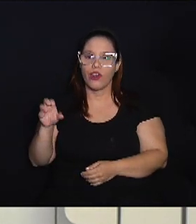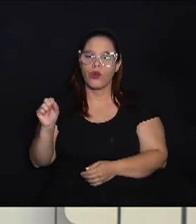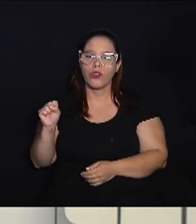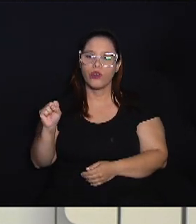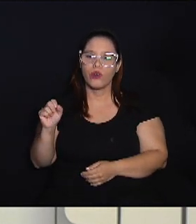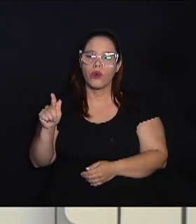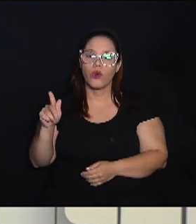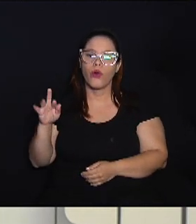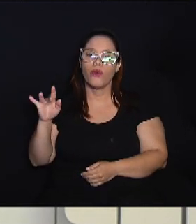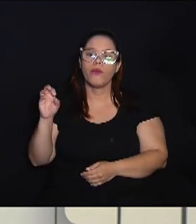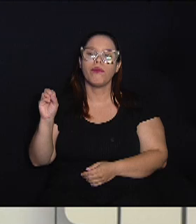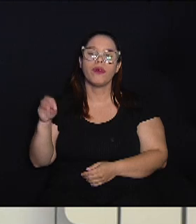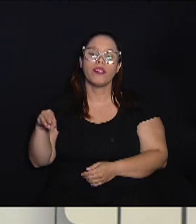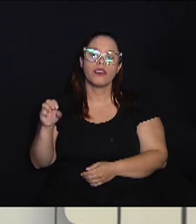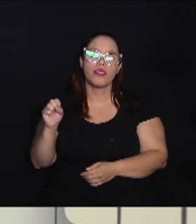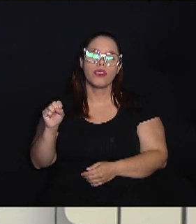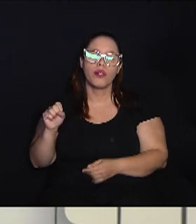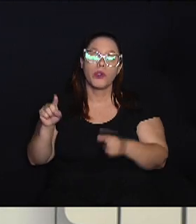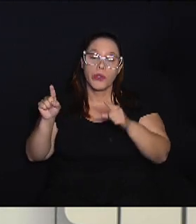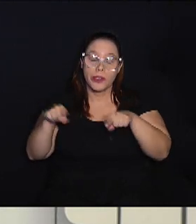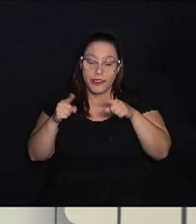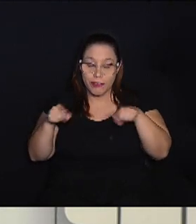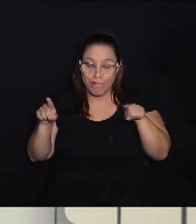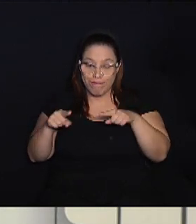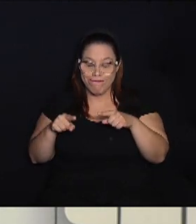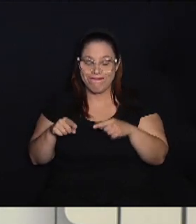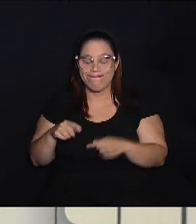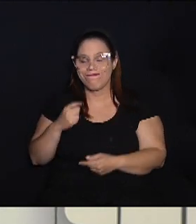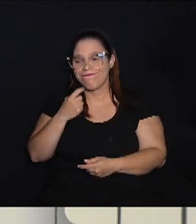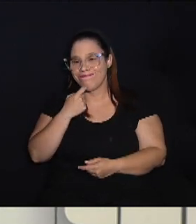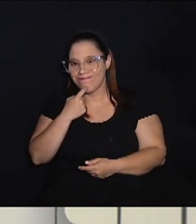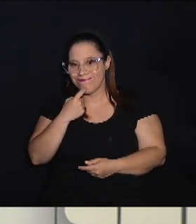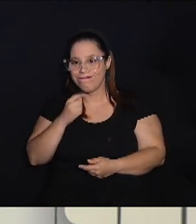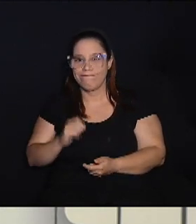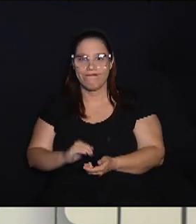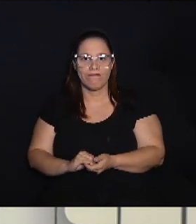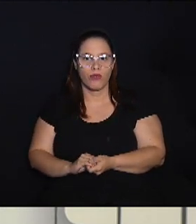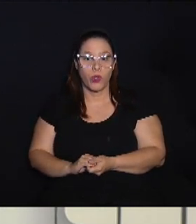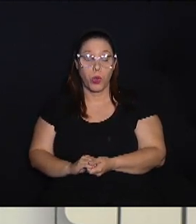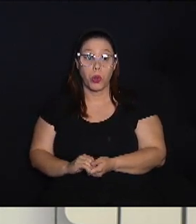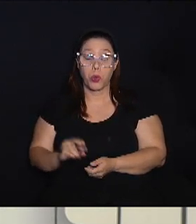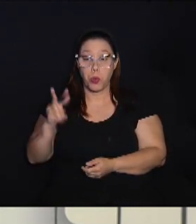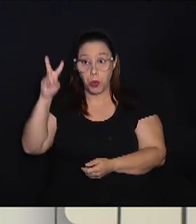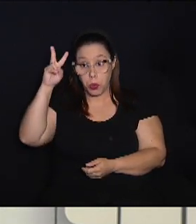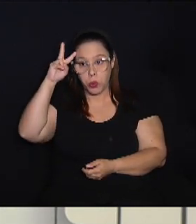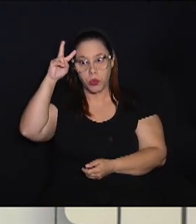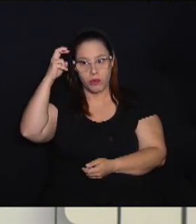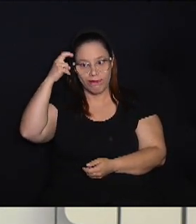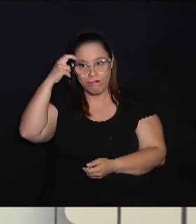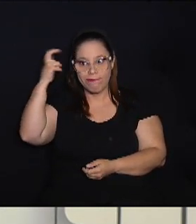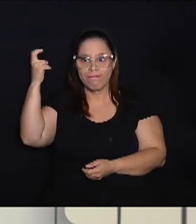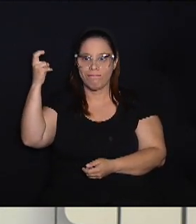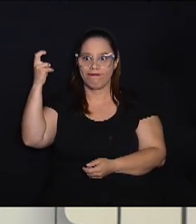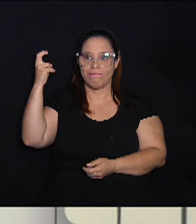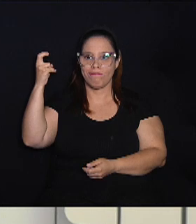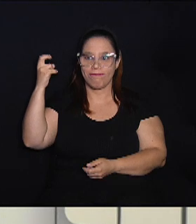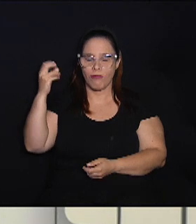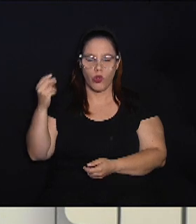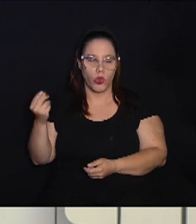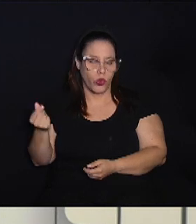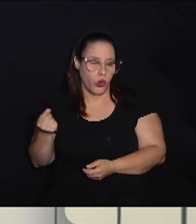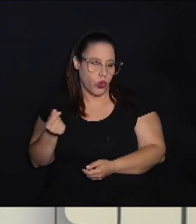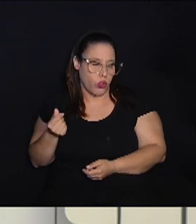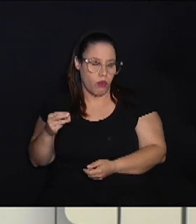como patrono o músico e maestro campineiro, é considerado ponto turístico do município e mantém um rico